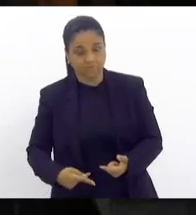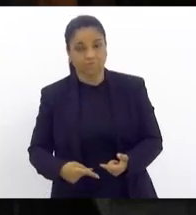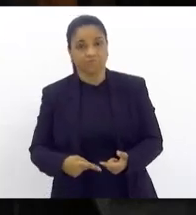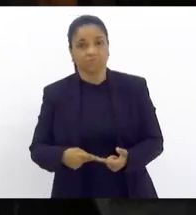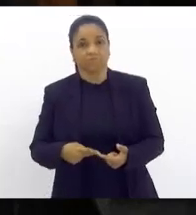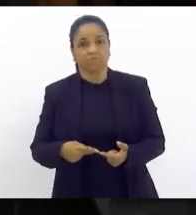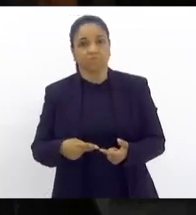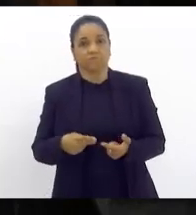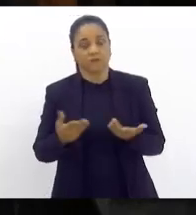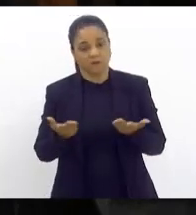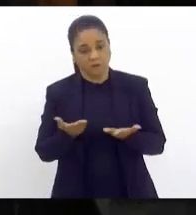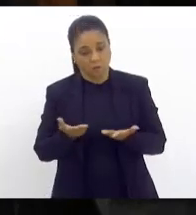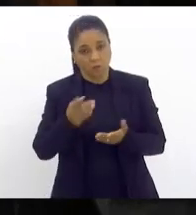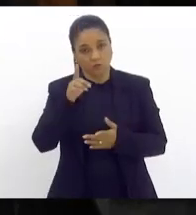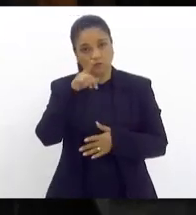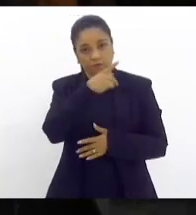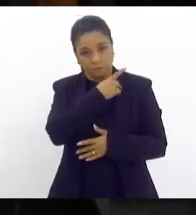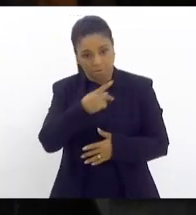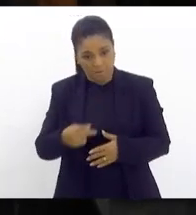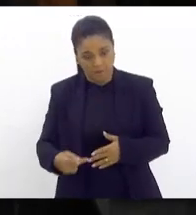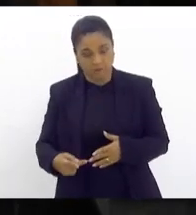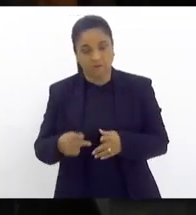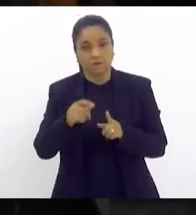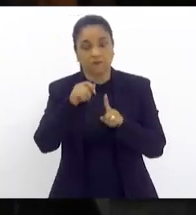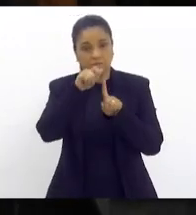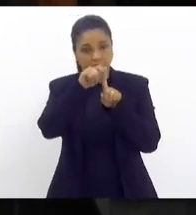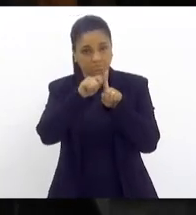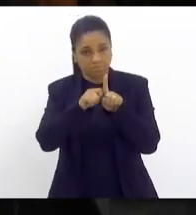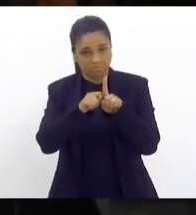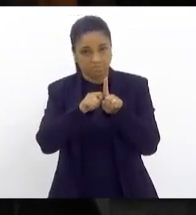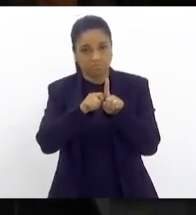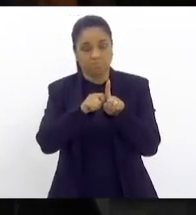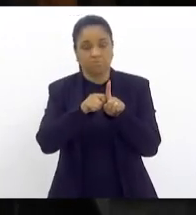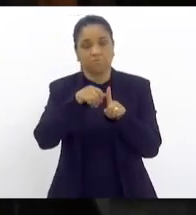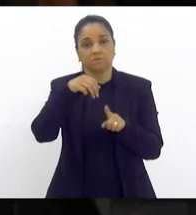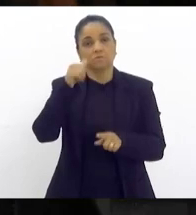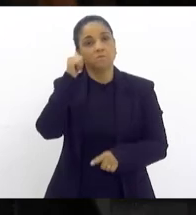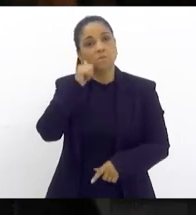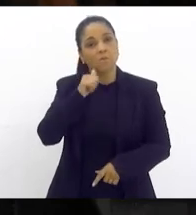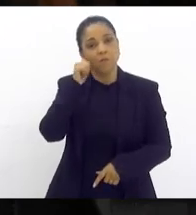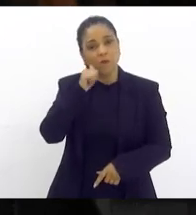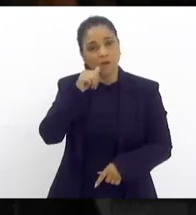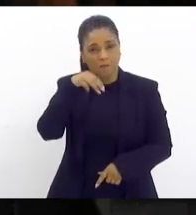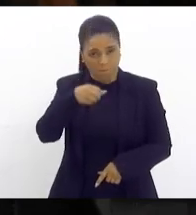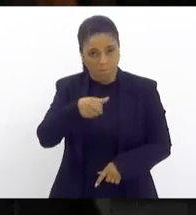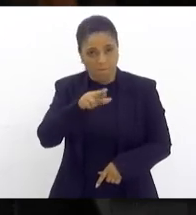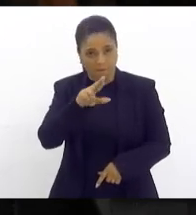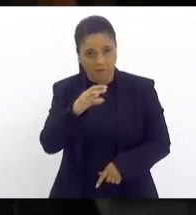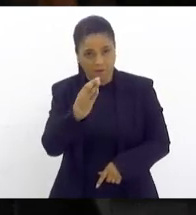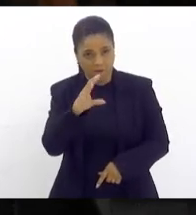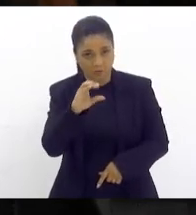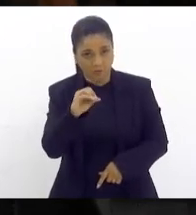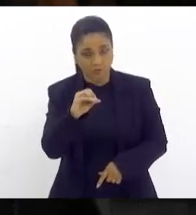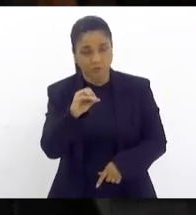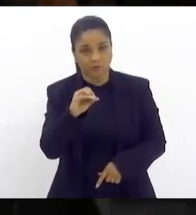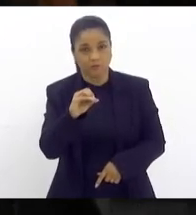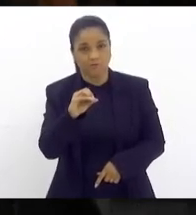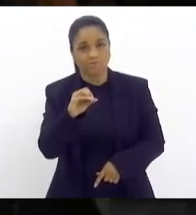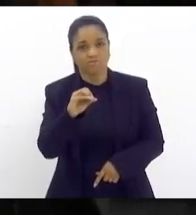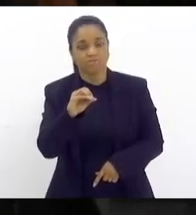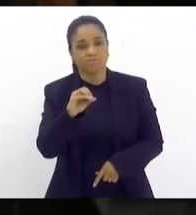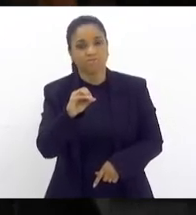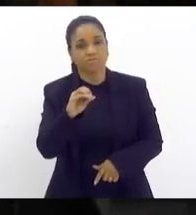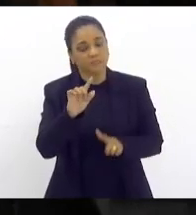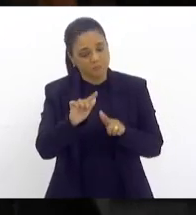a presidência nesse mês das mulheres Qual a vossa excelência que tome